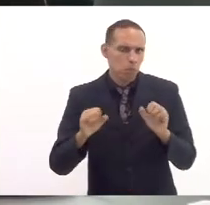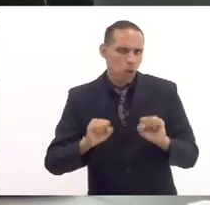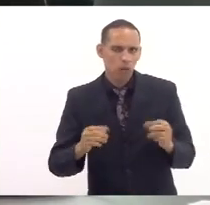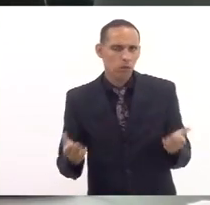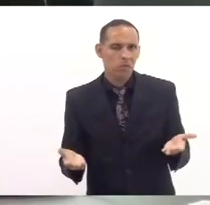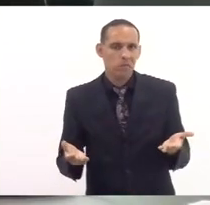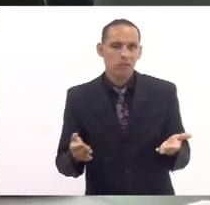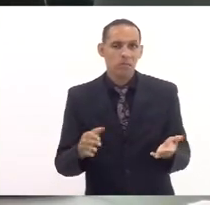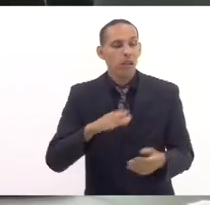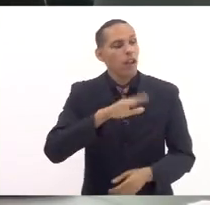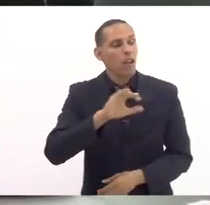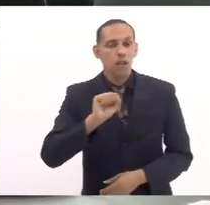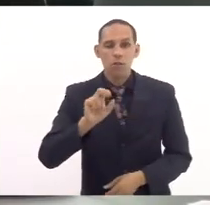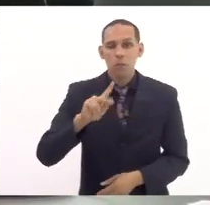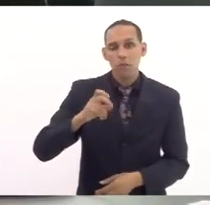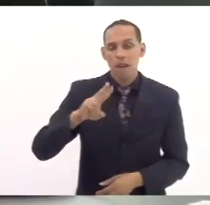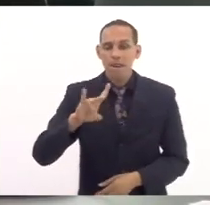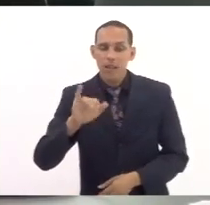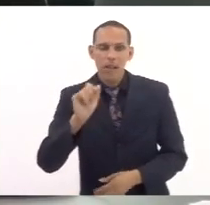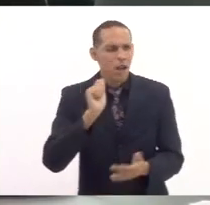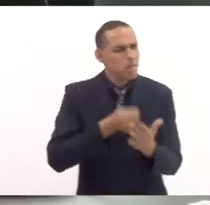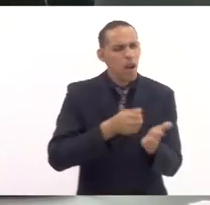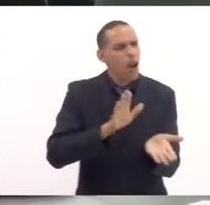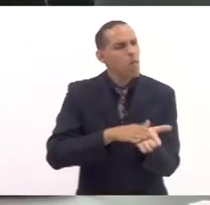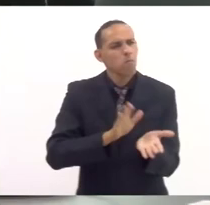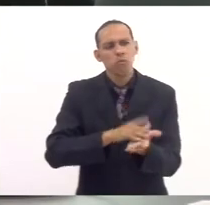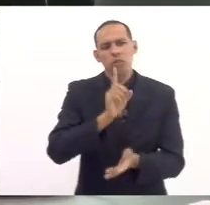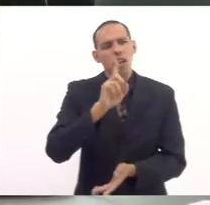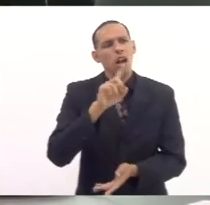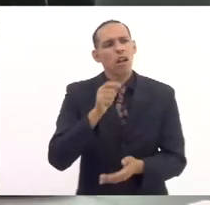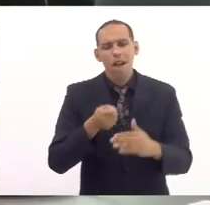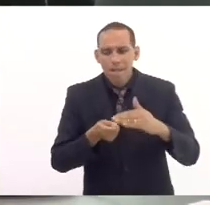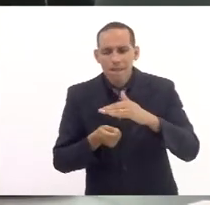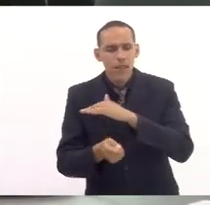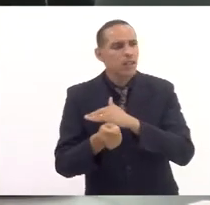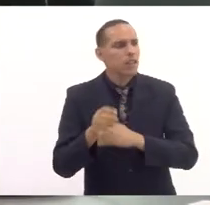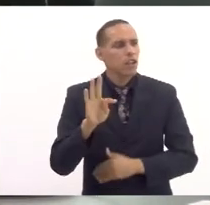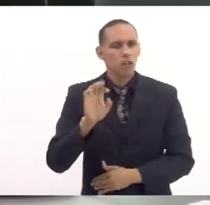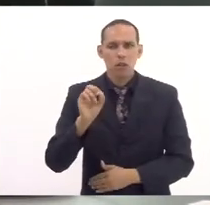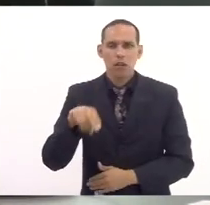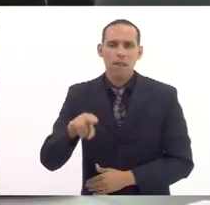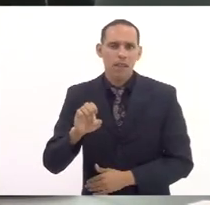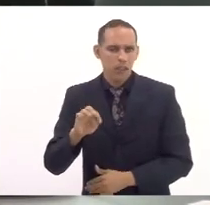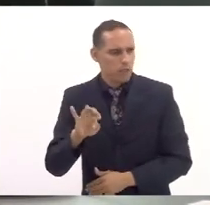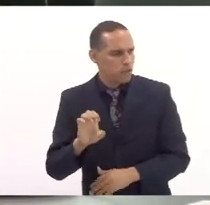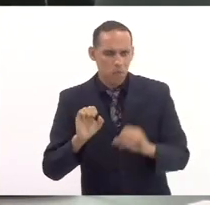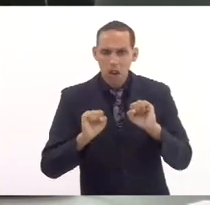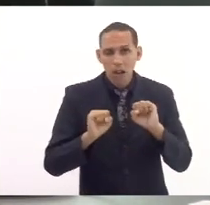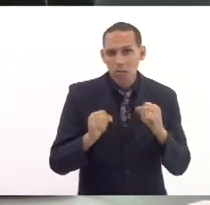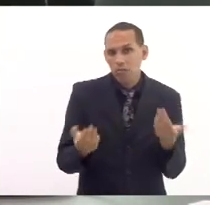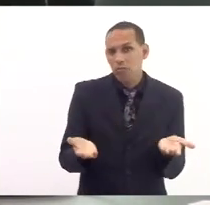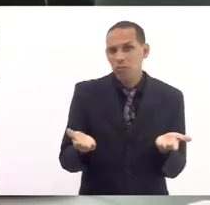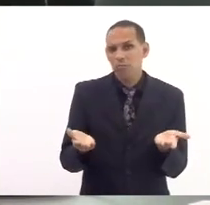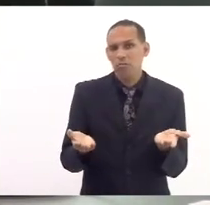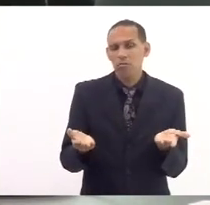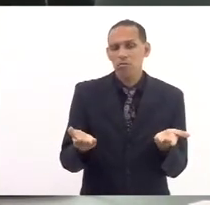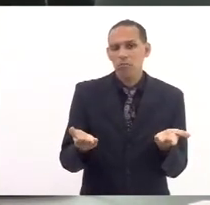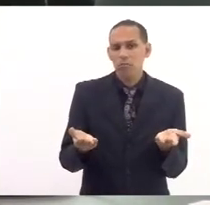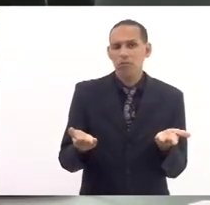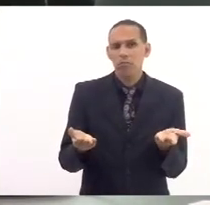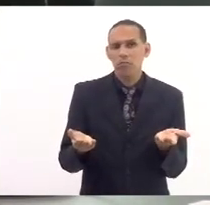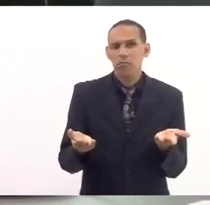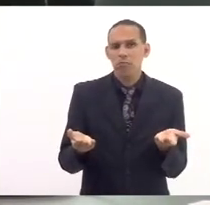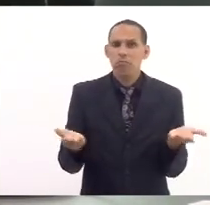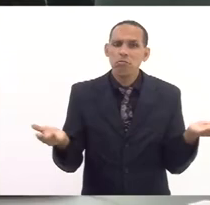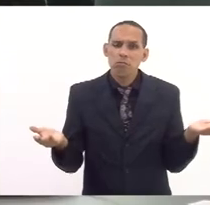Olha, Supervia, em vez de você pagar a multa, investe isso nos dormentes. Isso não poderia ser feito, é uma coisa que faz feito